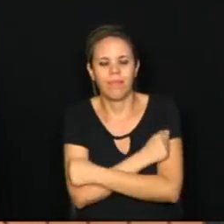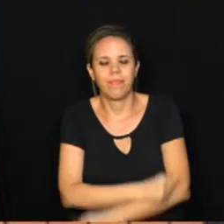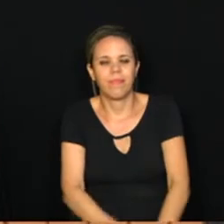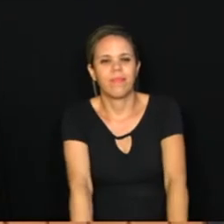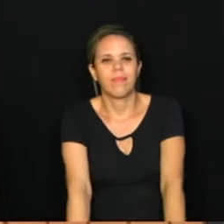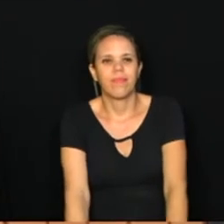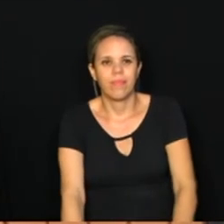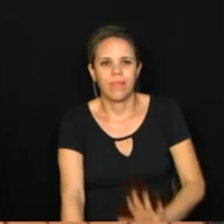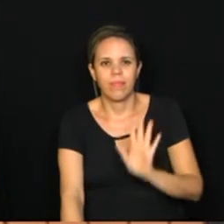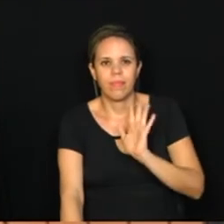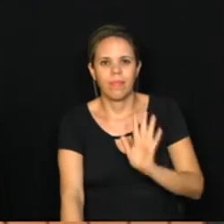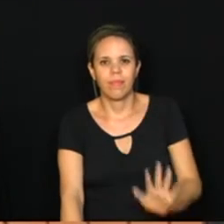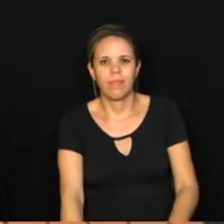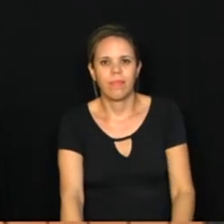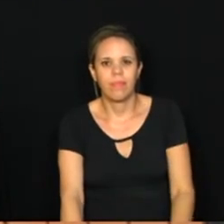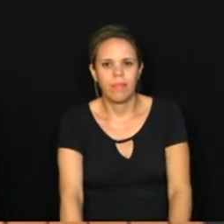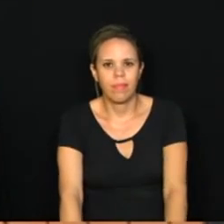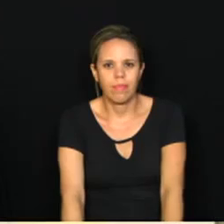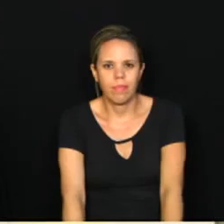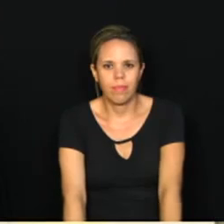até a próxima.